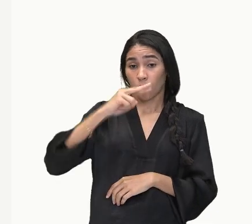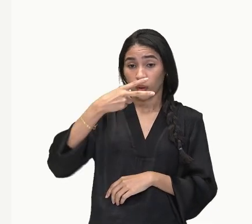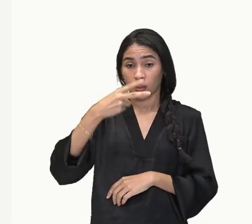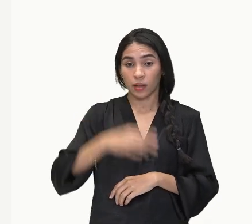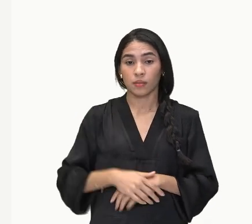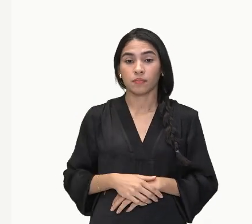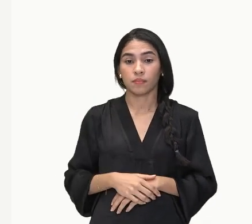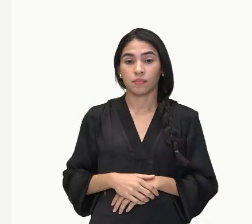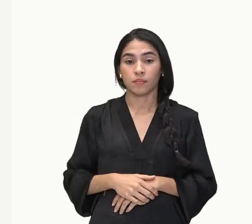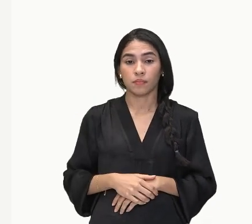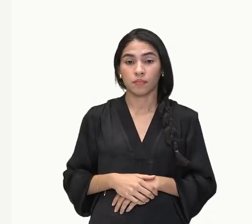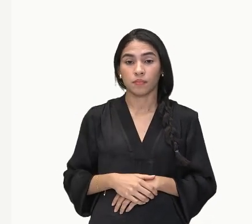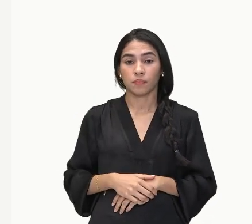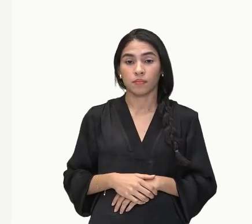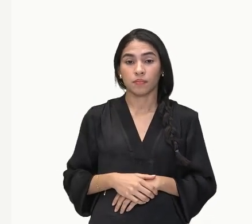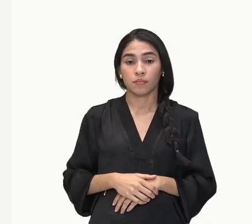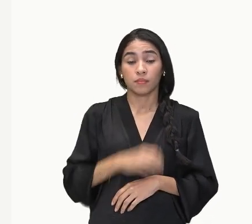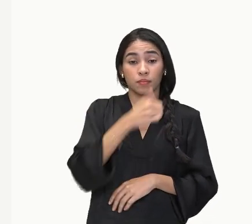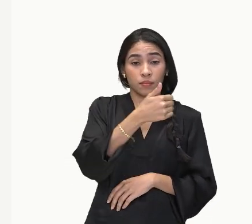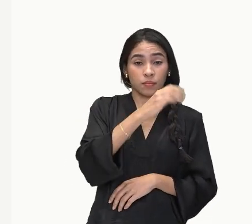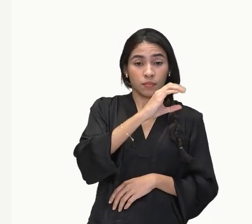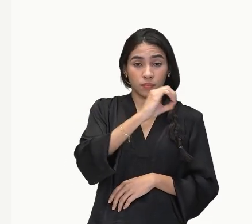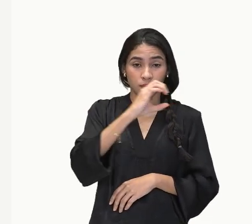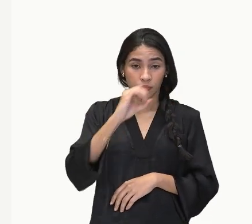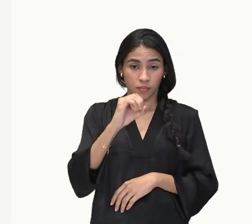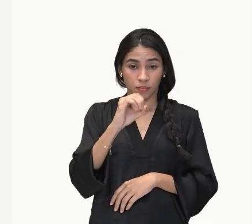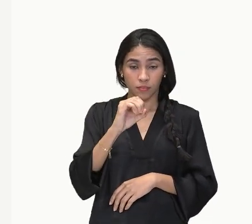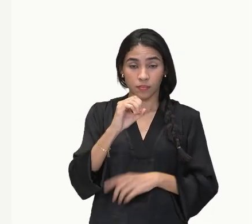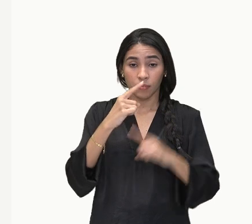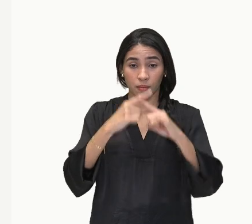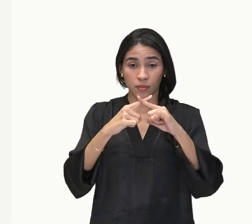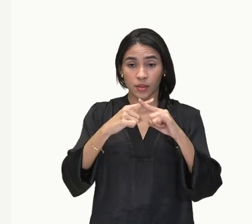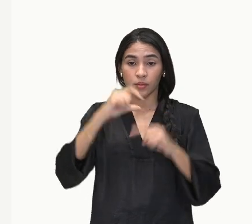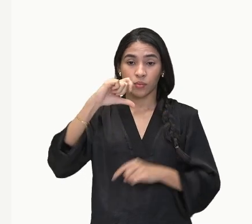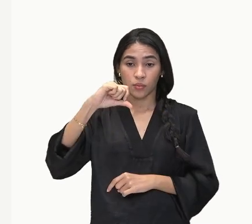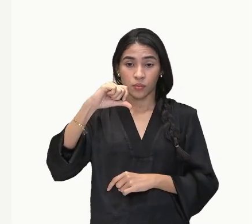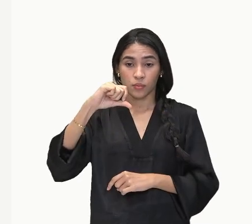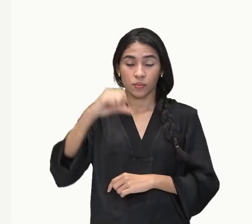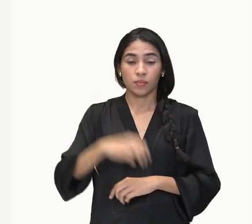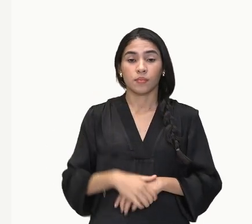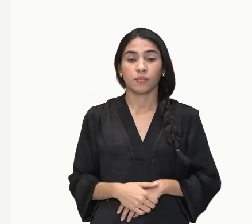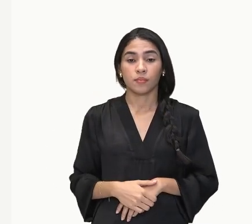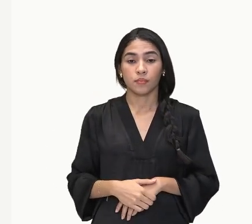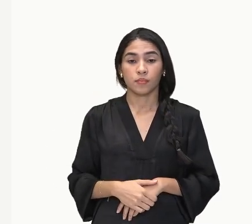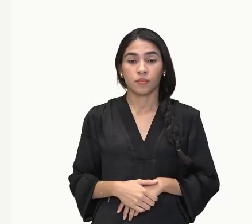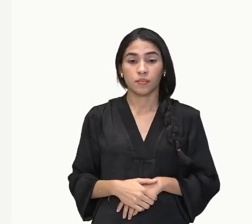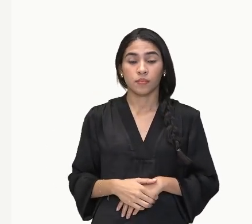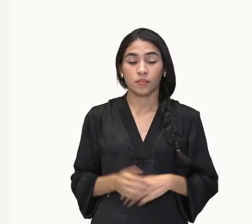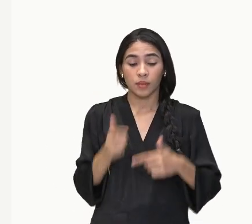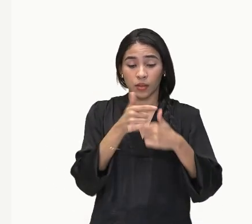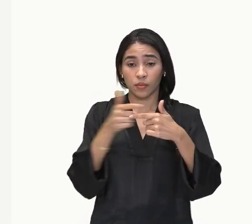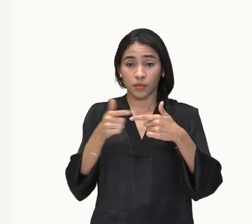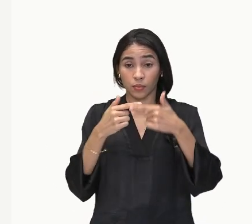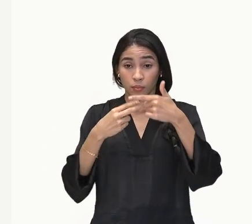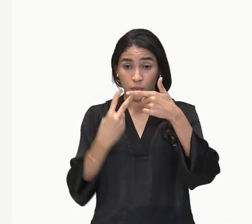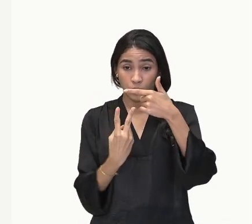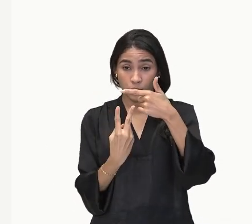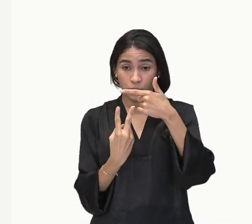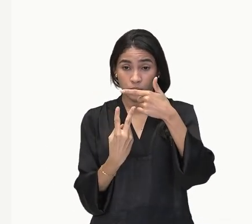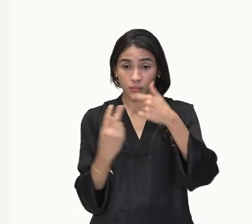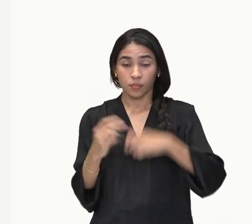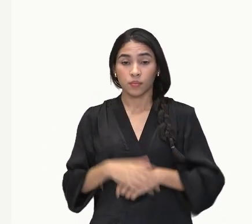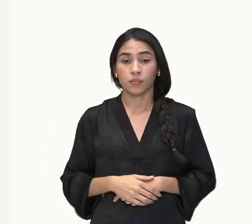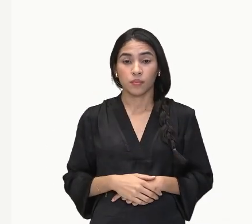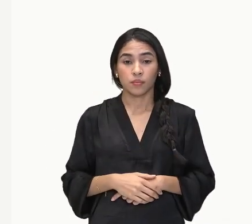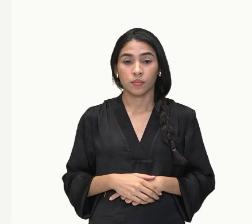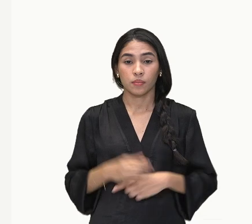onde a gente vai colocar aqui 1000 vezes 9, dividido por 2. Né?